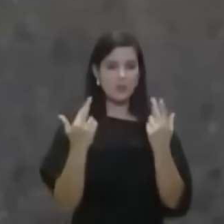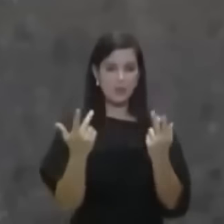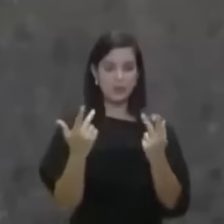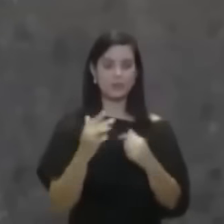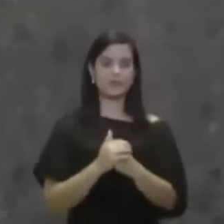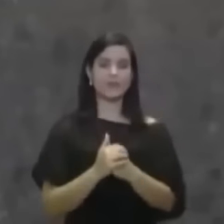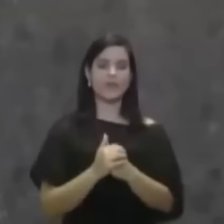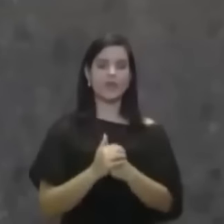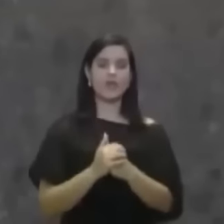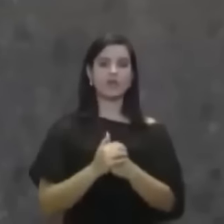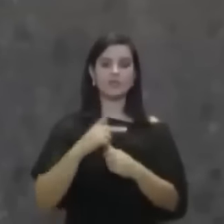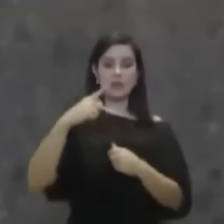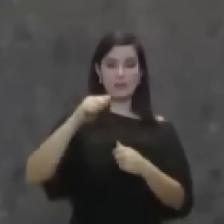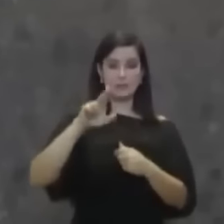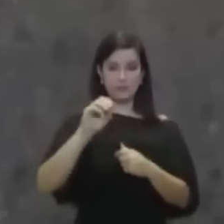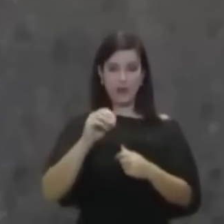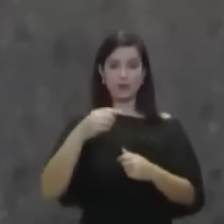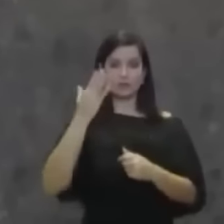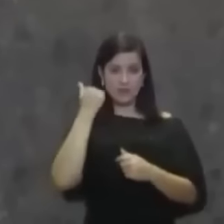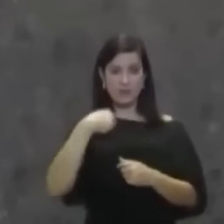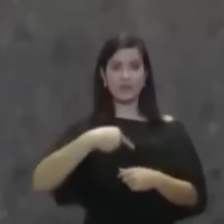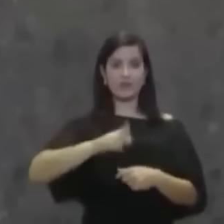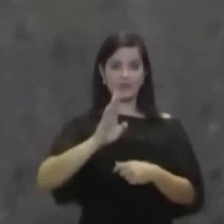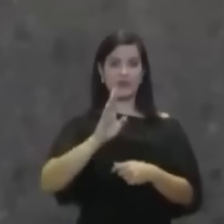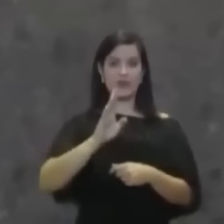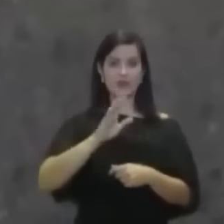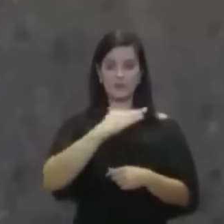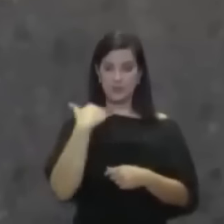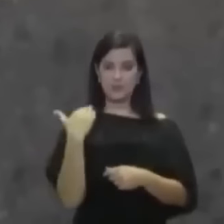Quando Paulo estava no corredor da morte, numa masmorra romana,